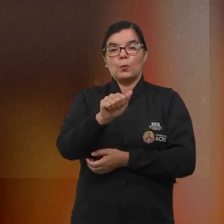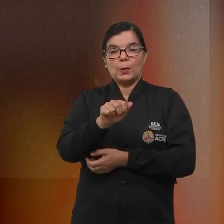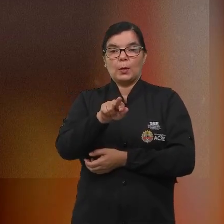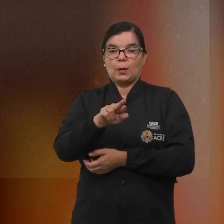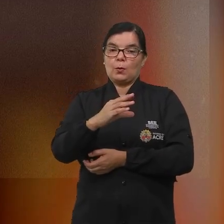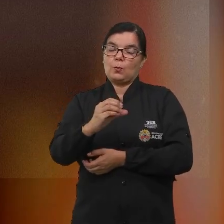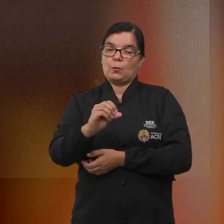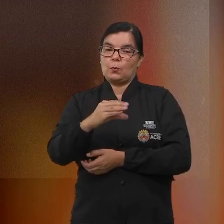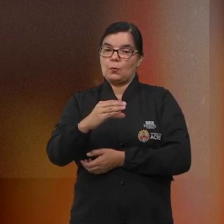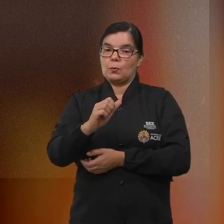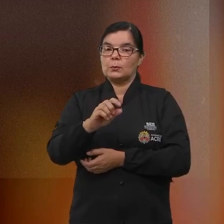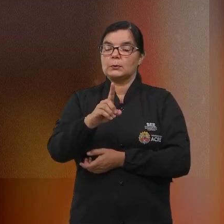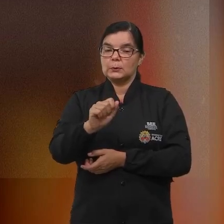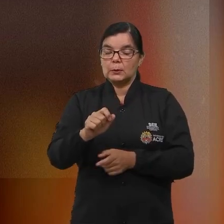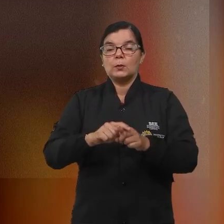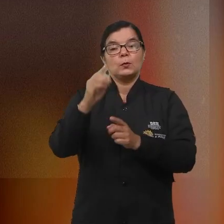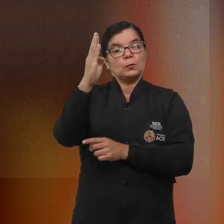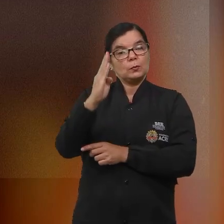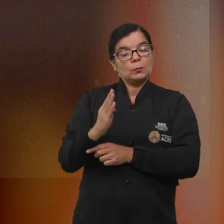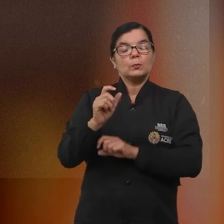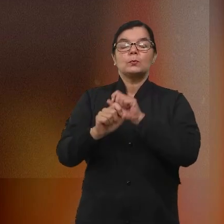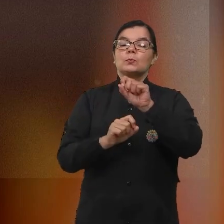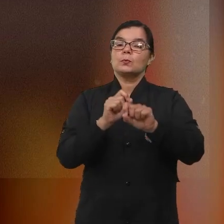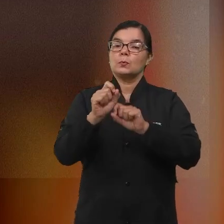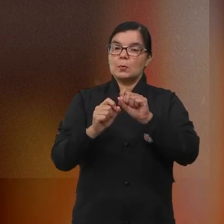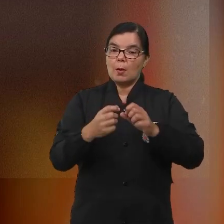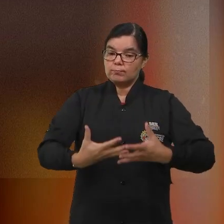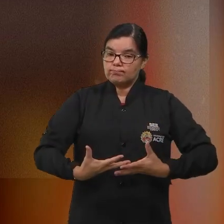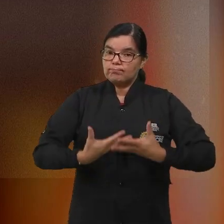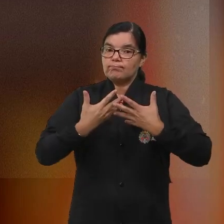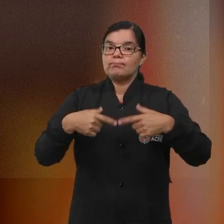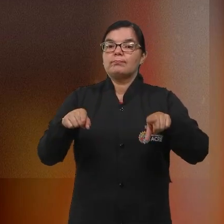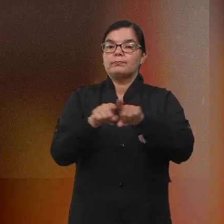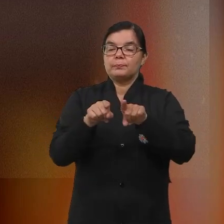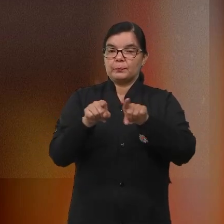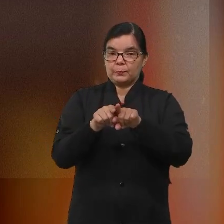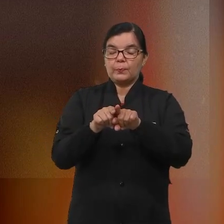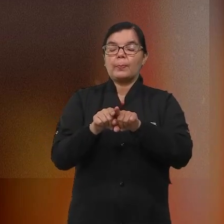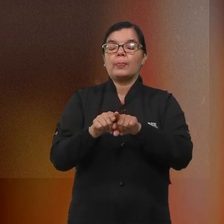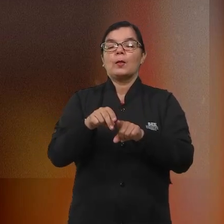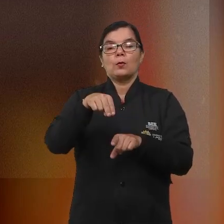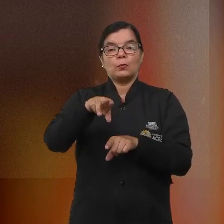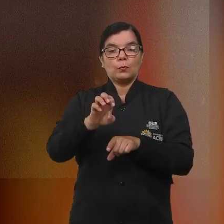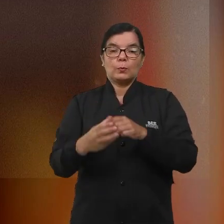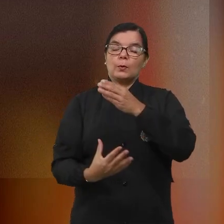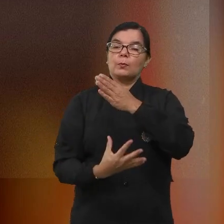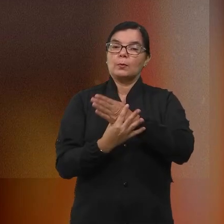no Brasil, nos anos 60, inspirados também no neorrealismo,